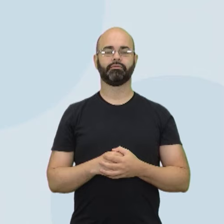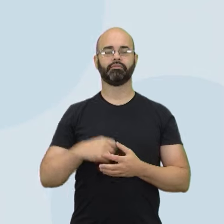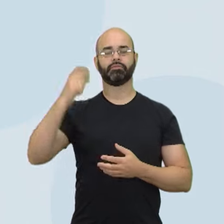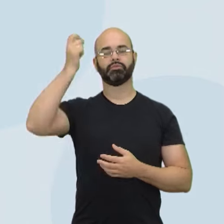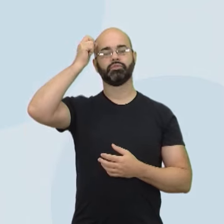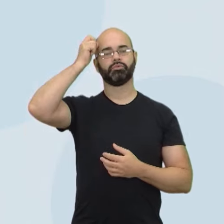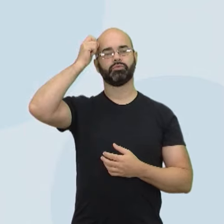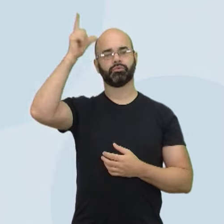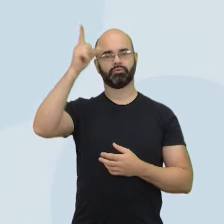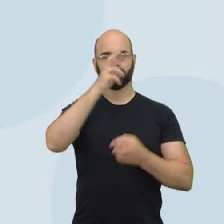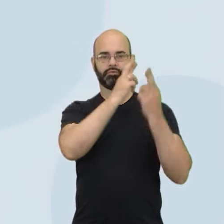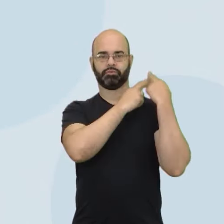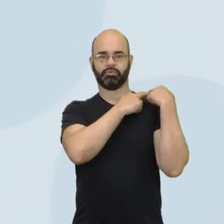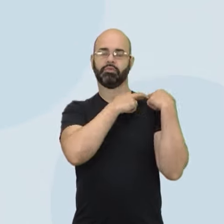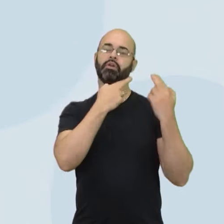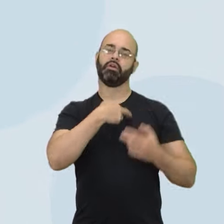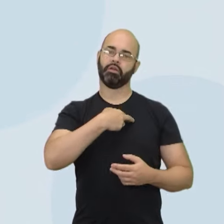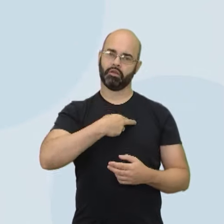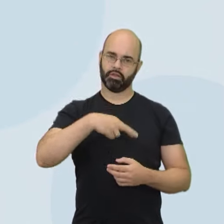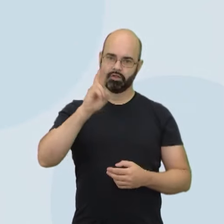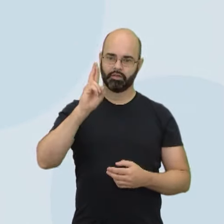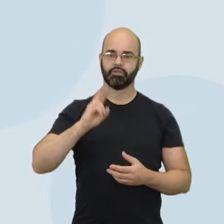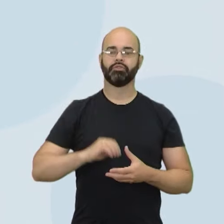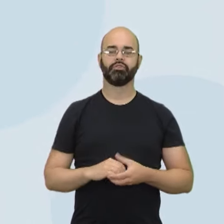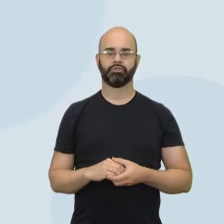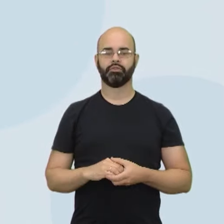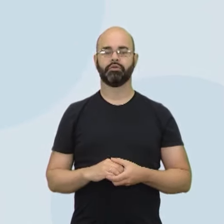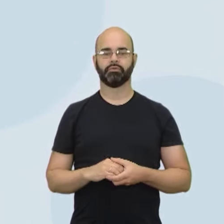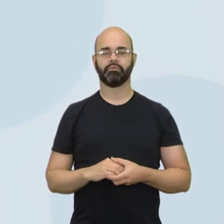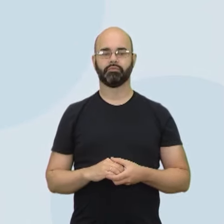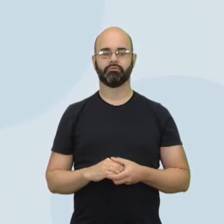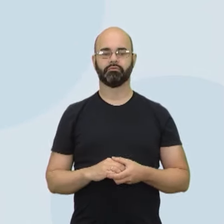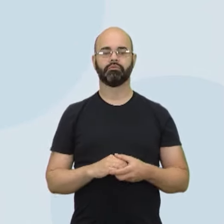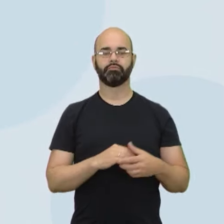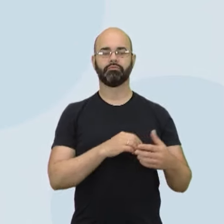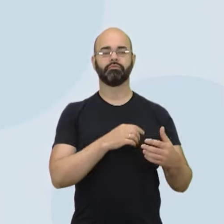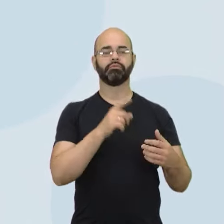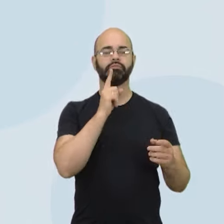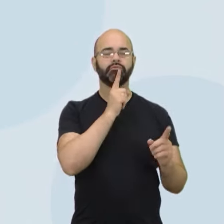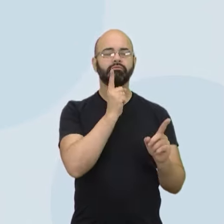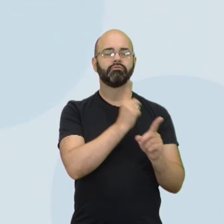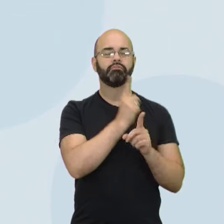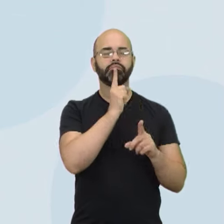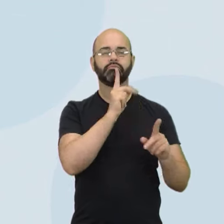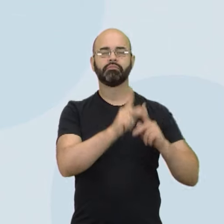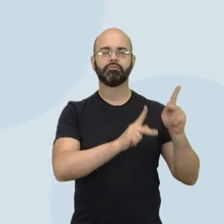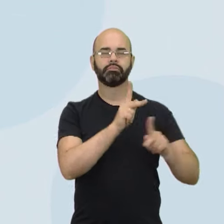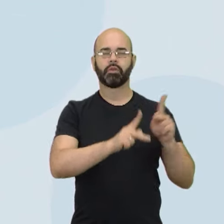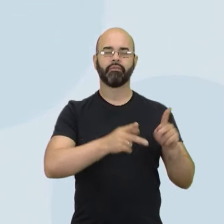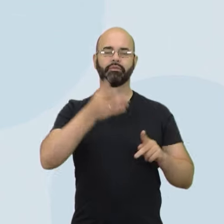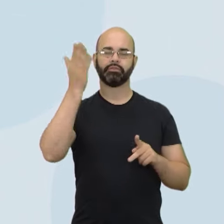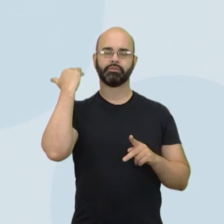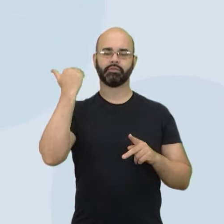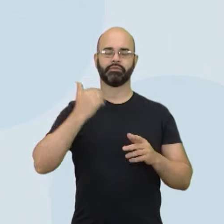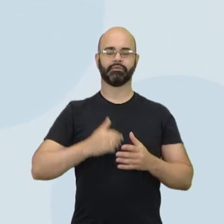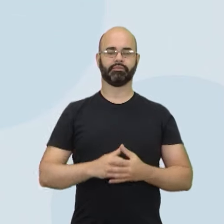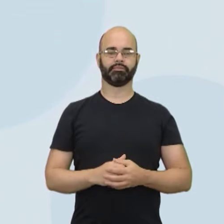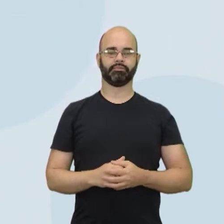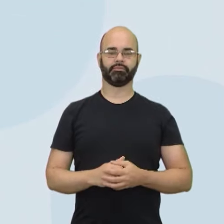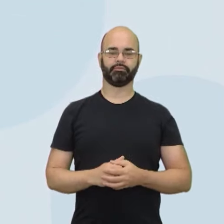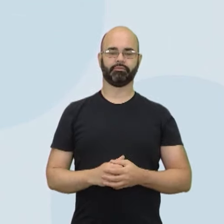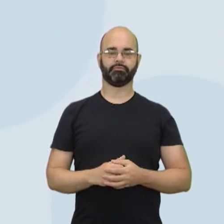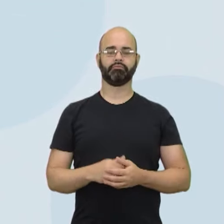das religiões na composição identitária dos povos antigos. Está bem? Objetivo: o papel